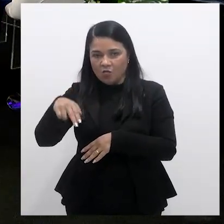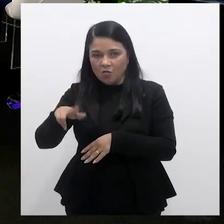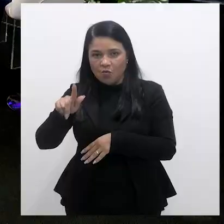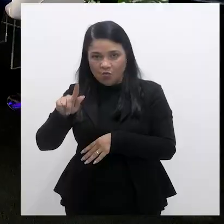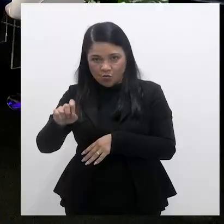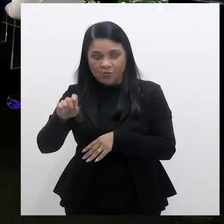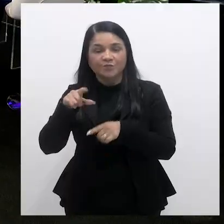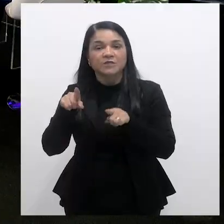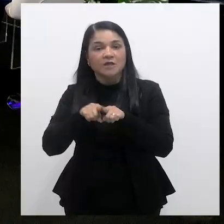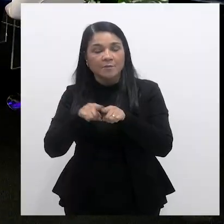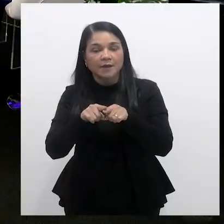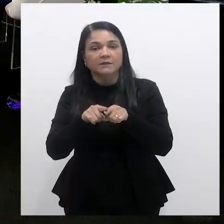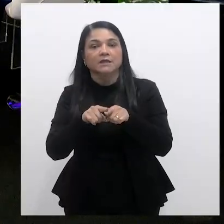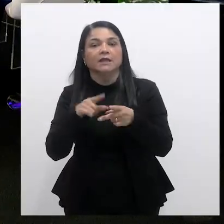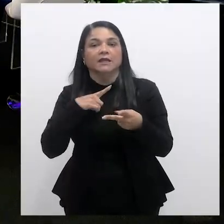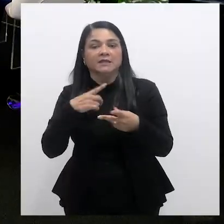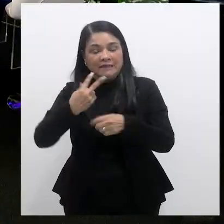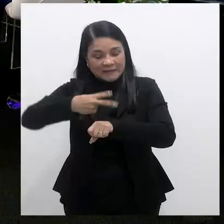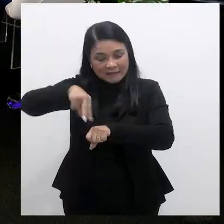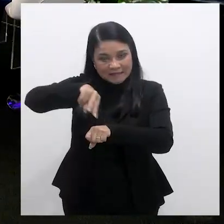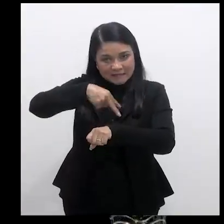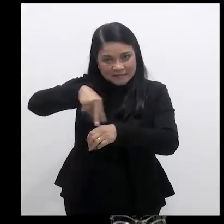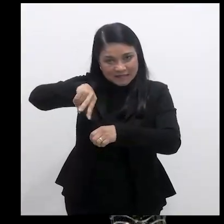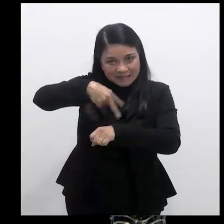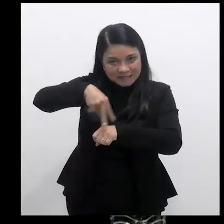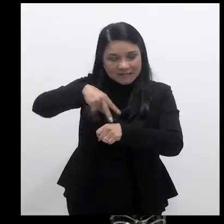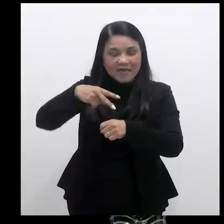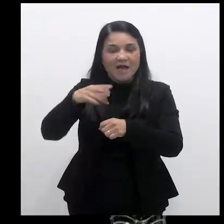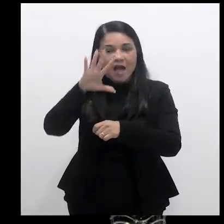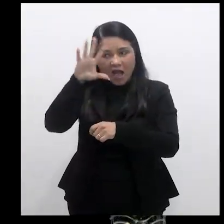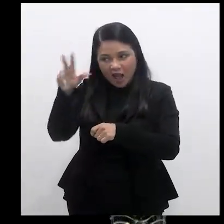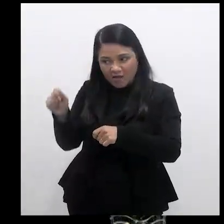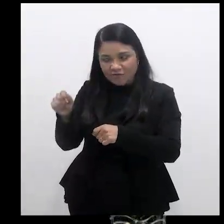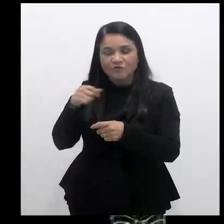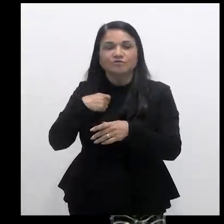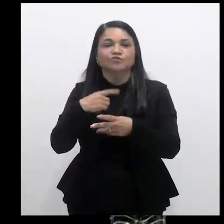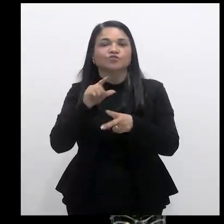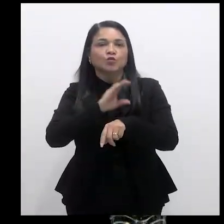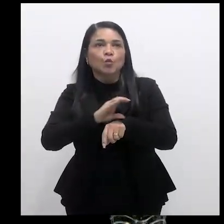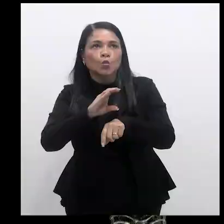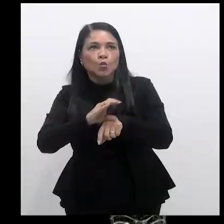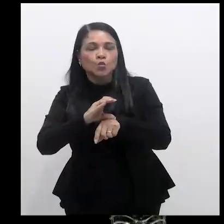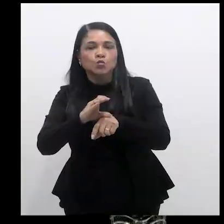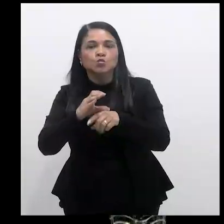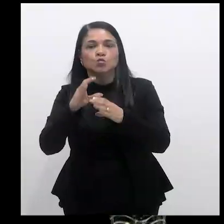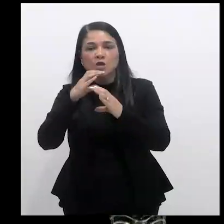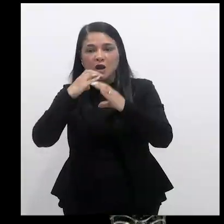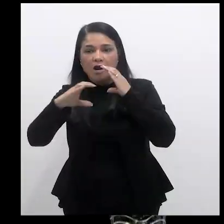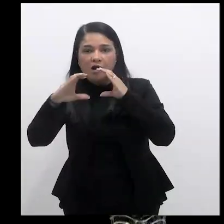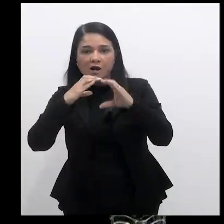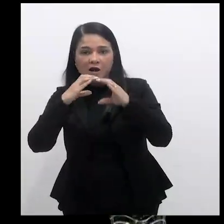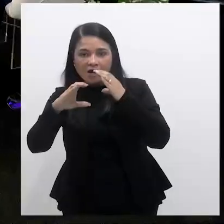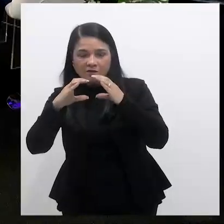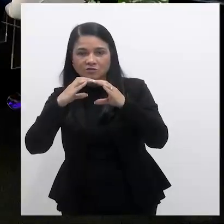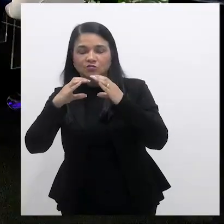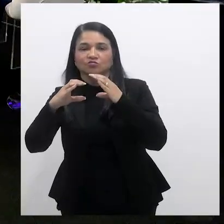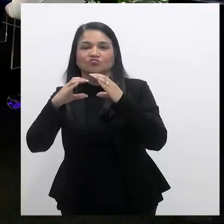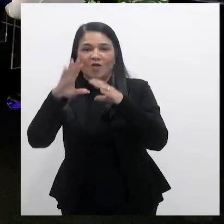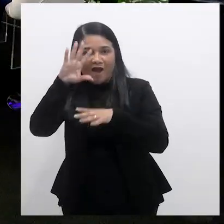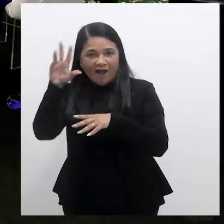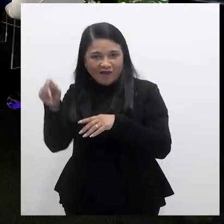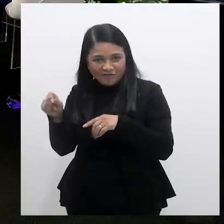Janeiro. E, além da percussão samba reggae, a gente tem também dança afro e nós temos canto coral. Olha, então,